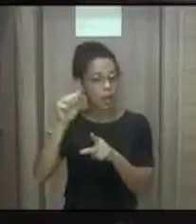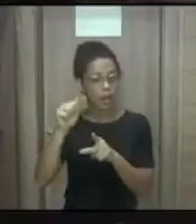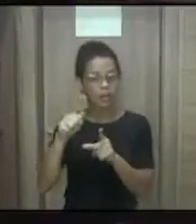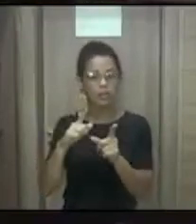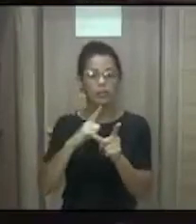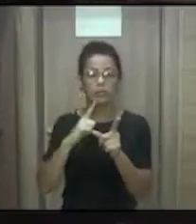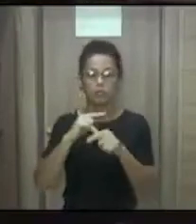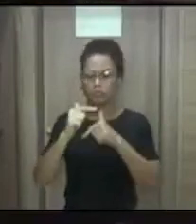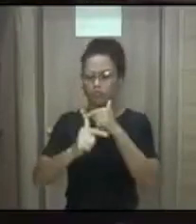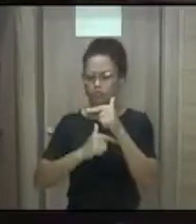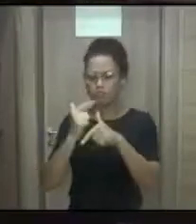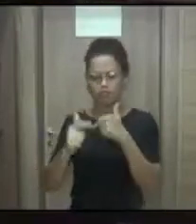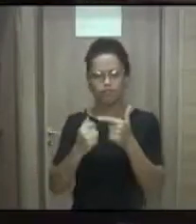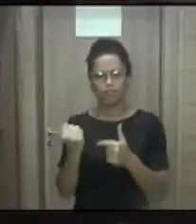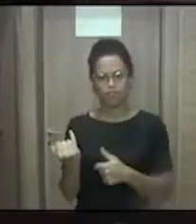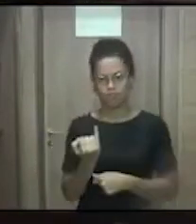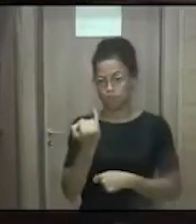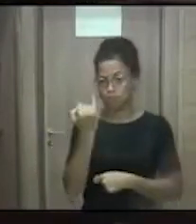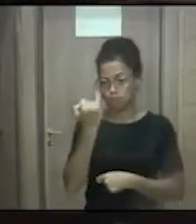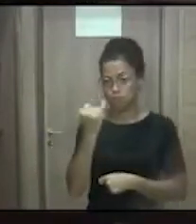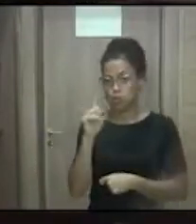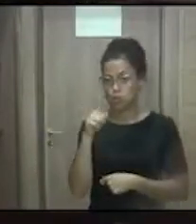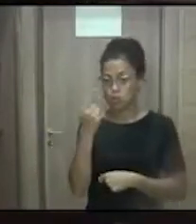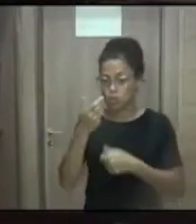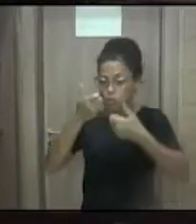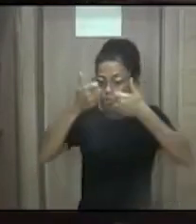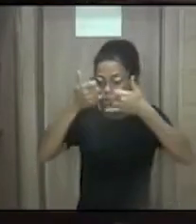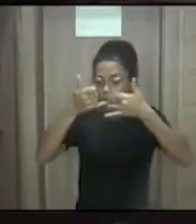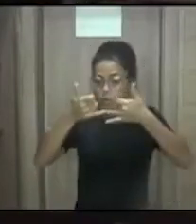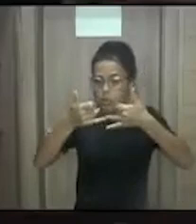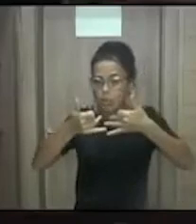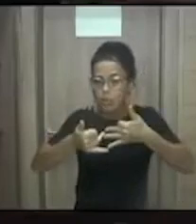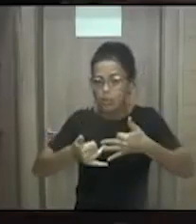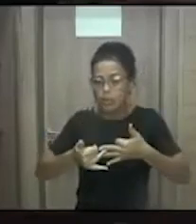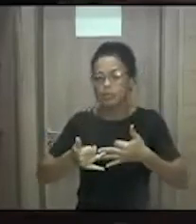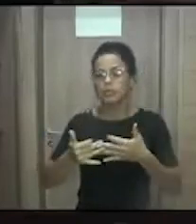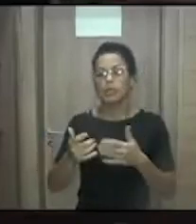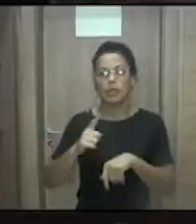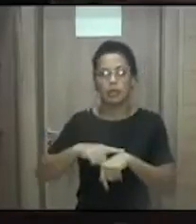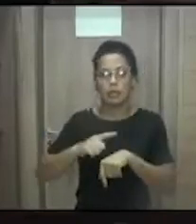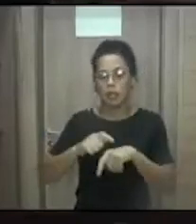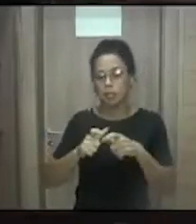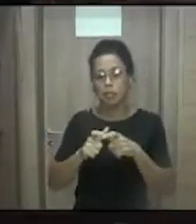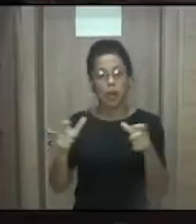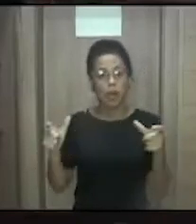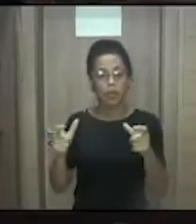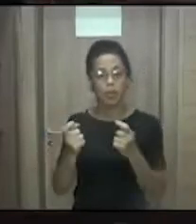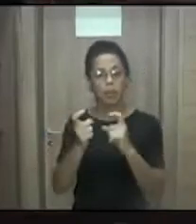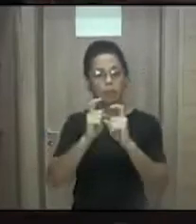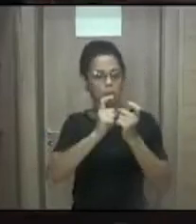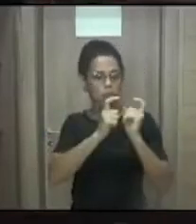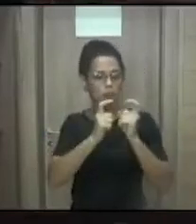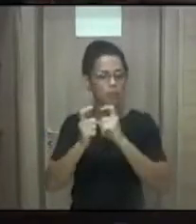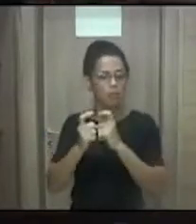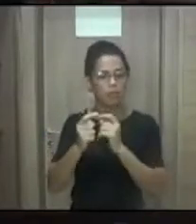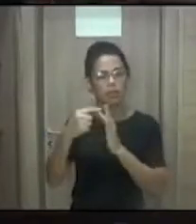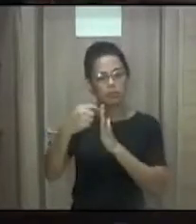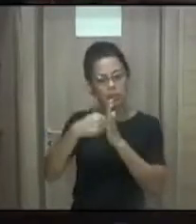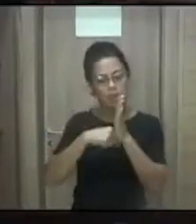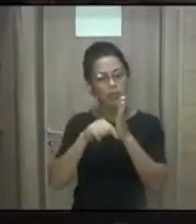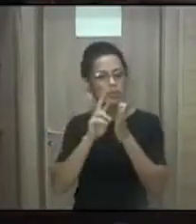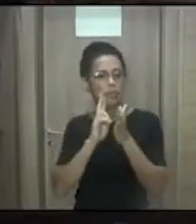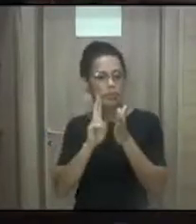a esse trabalho, né? A gente tentou falar o mínimo possível para que tivéssemos mais tempo para essa discussão, que eu acho que ela é